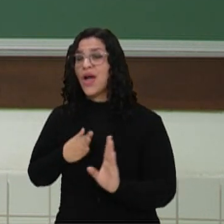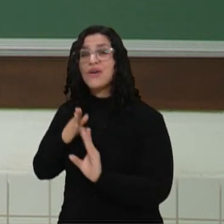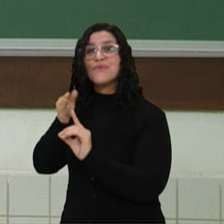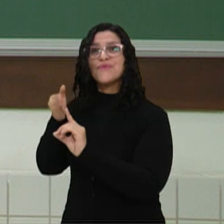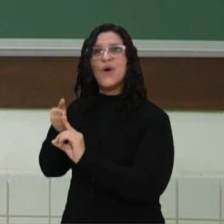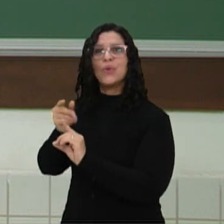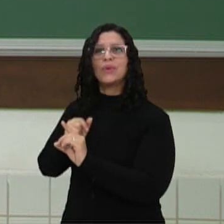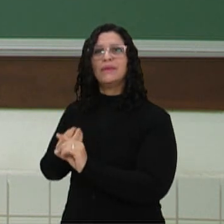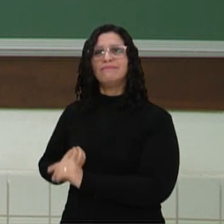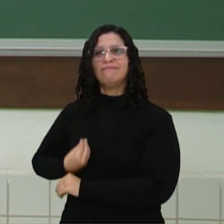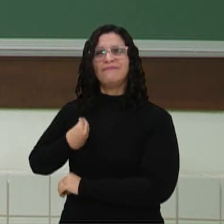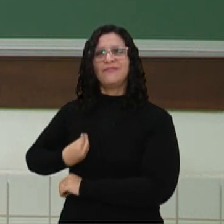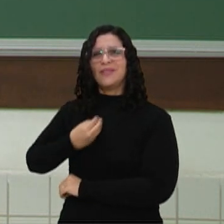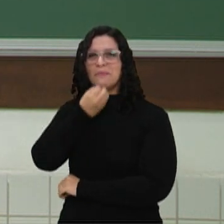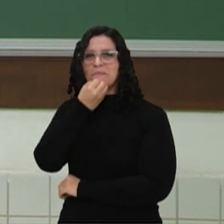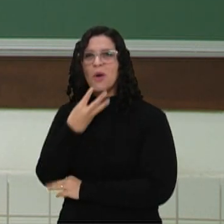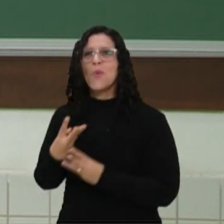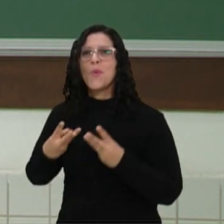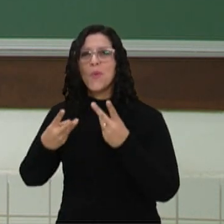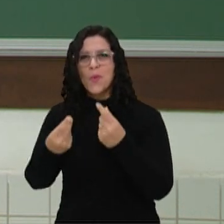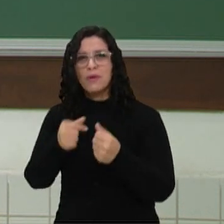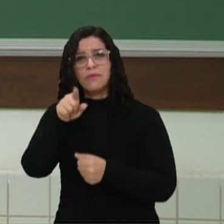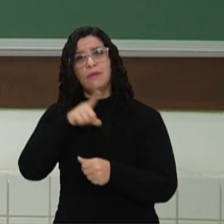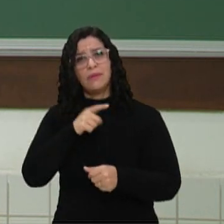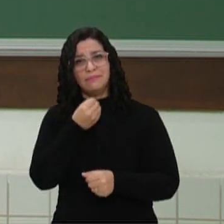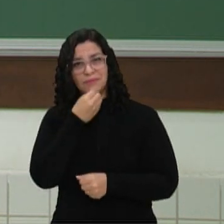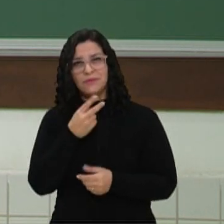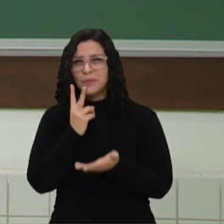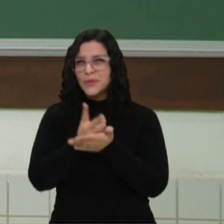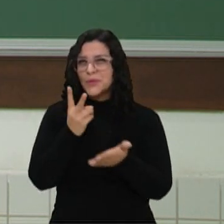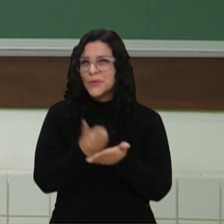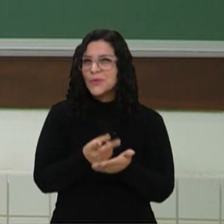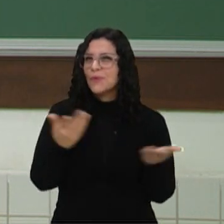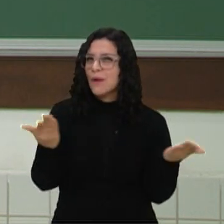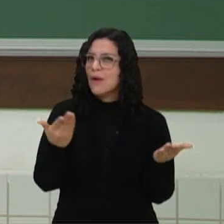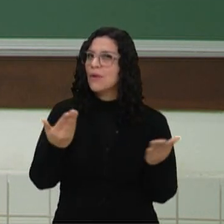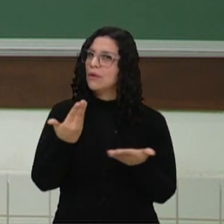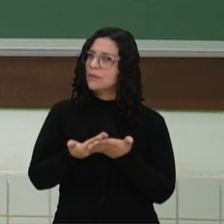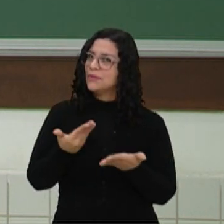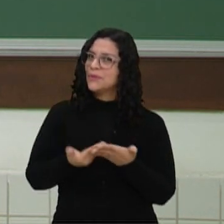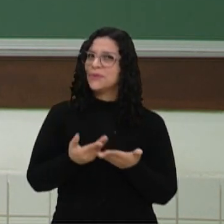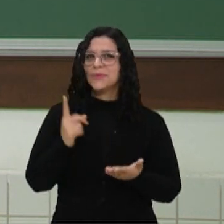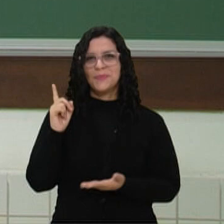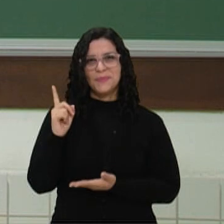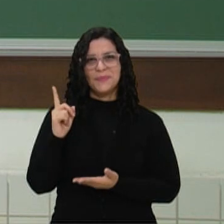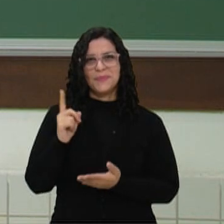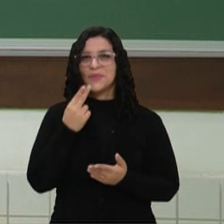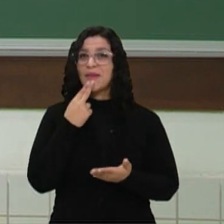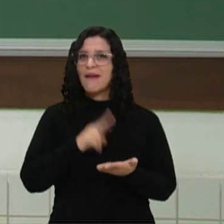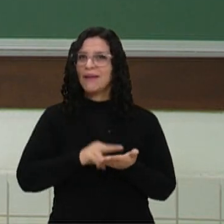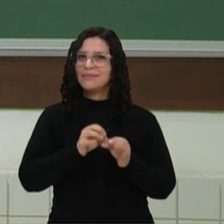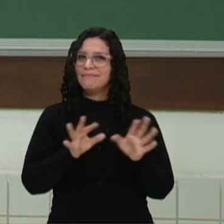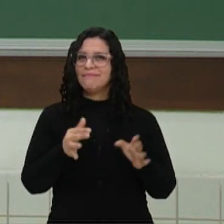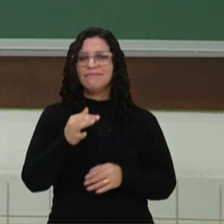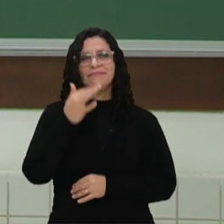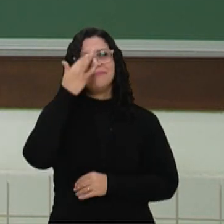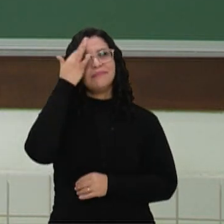coisas boas, nas habilidades boas, em tudo que você tem de bom. Agora vamos para a sequência aí da nossa carta aberta.